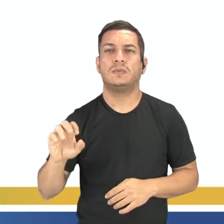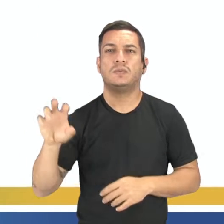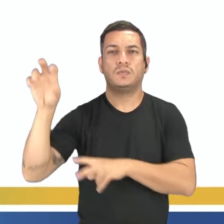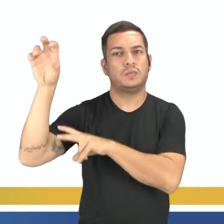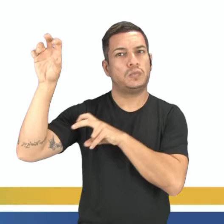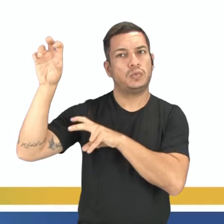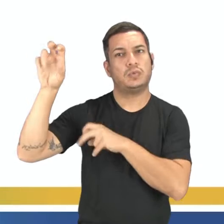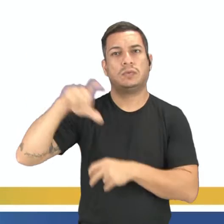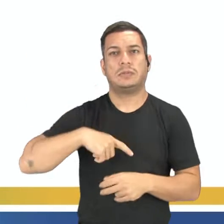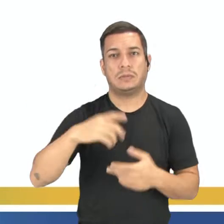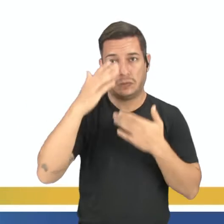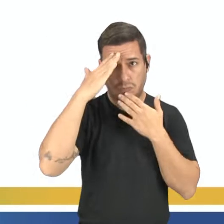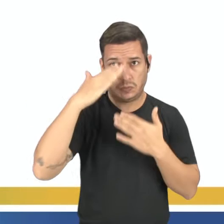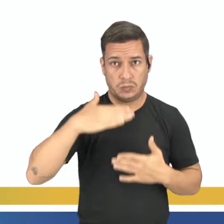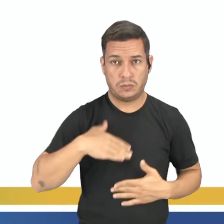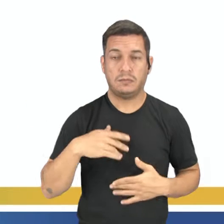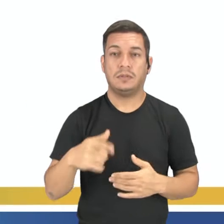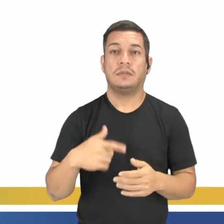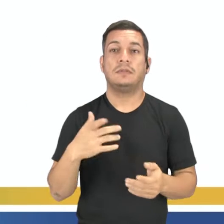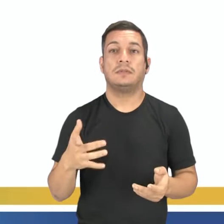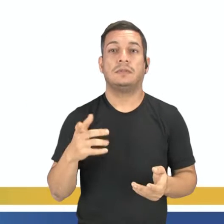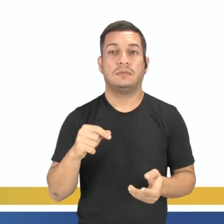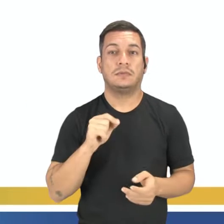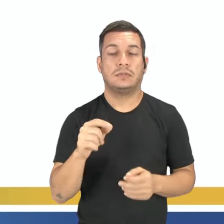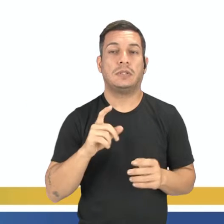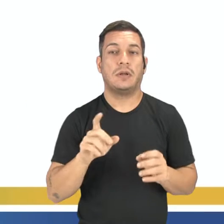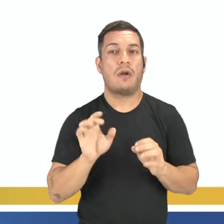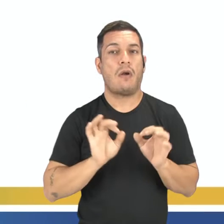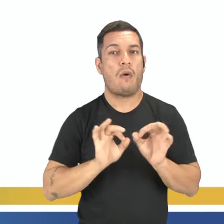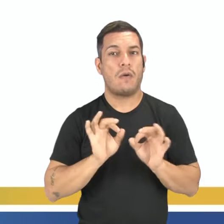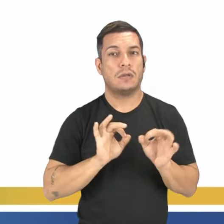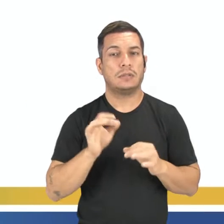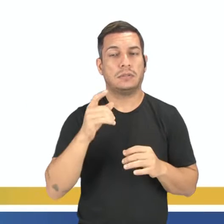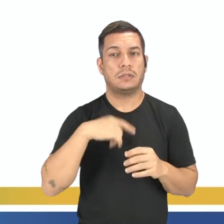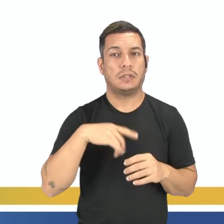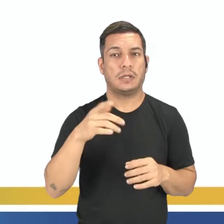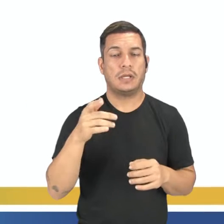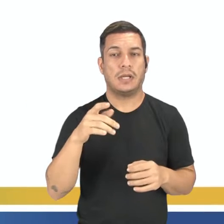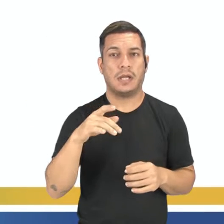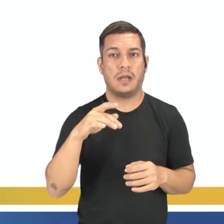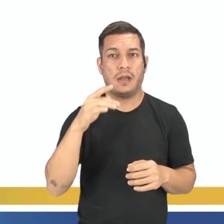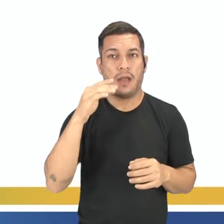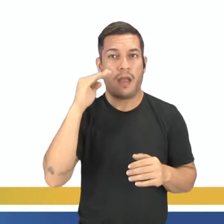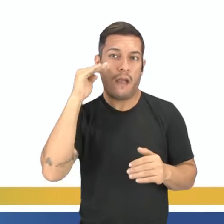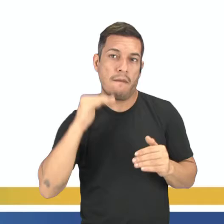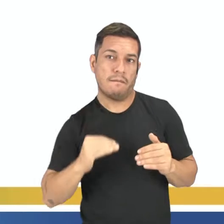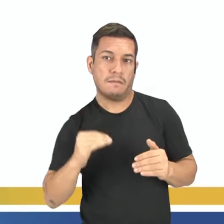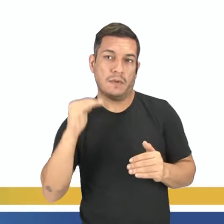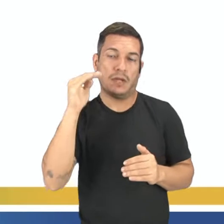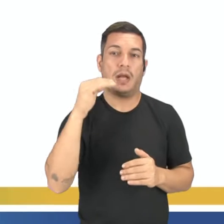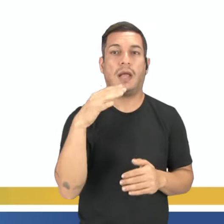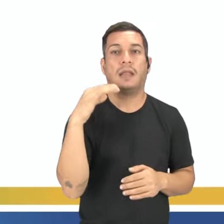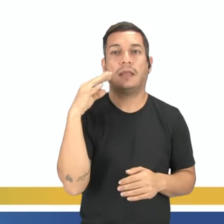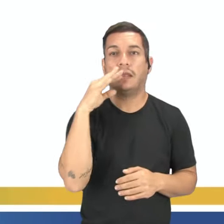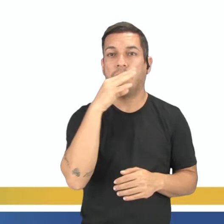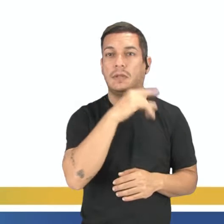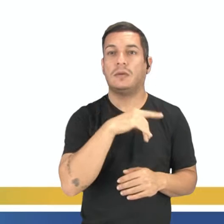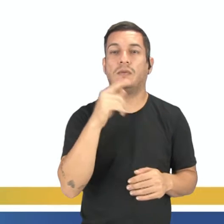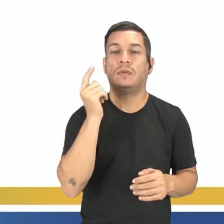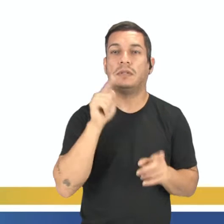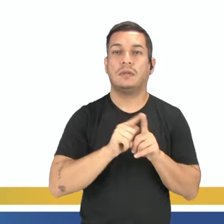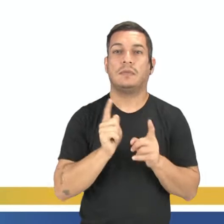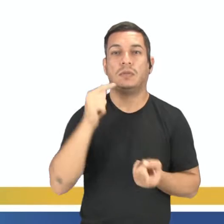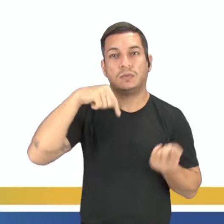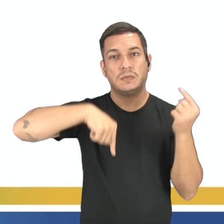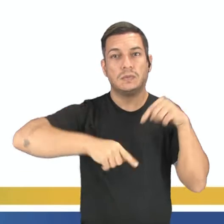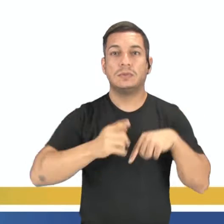músculos e ele trabalha muito nesse sentido de regular a temperatura do fluxo sanguíneo, mas